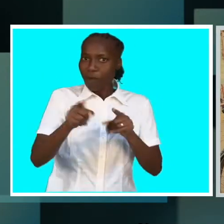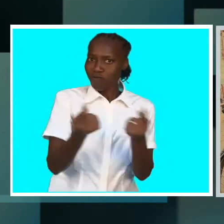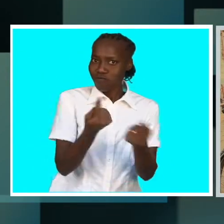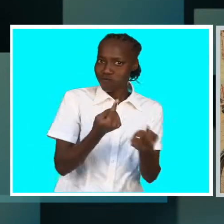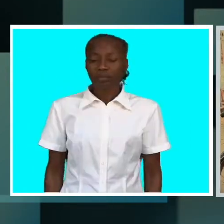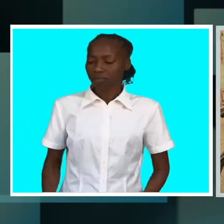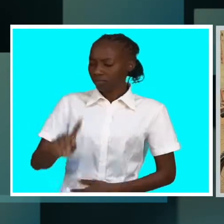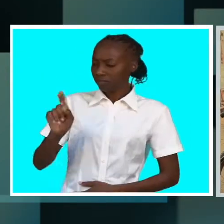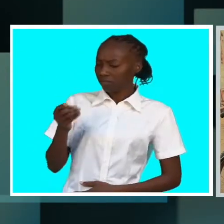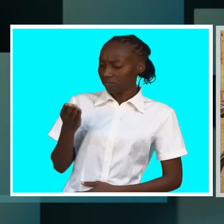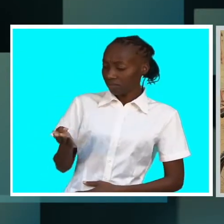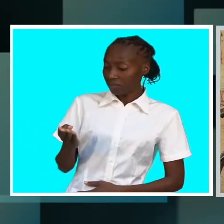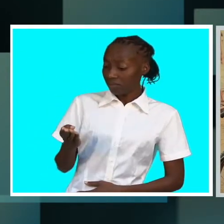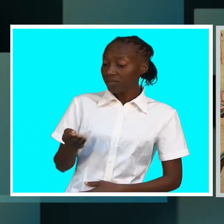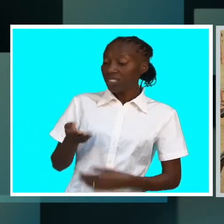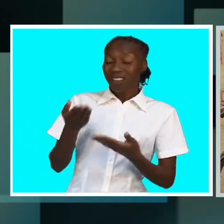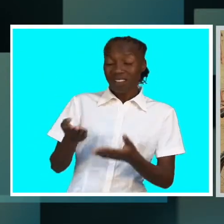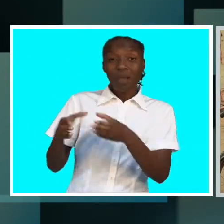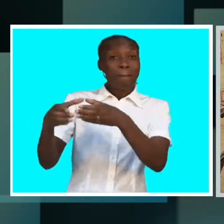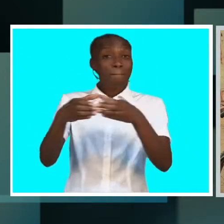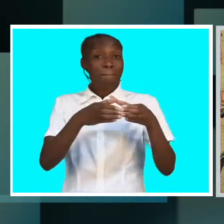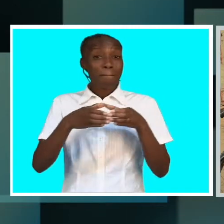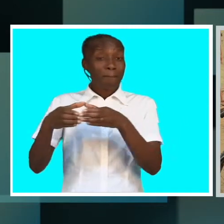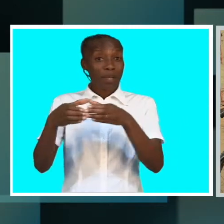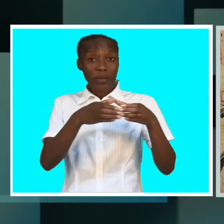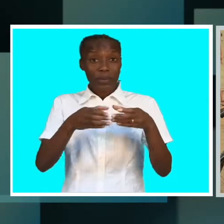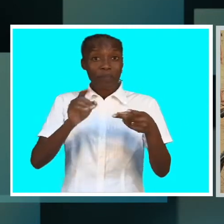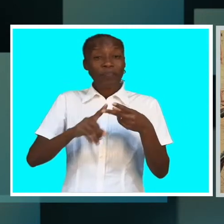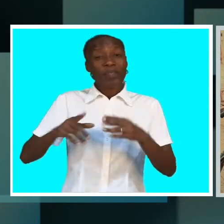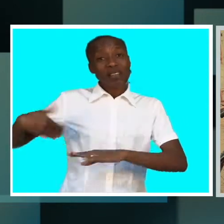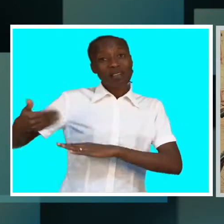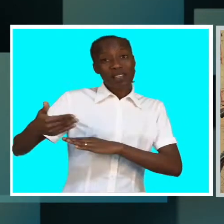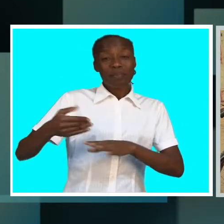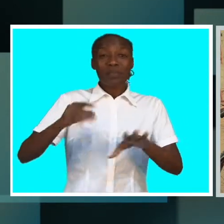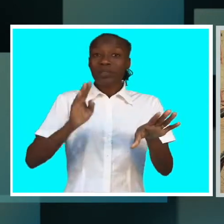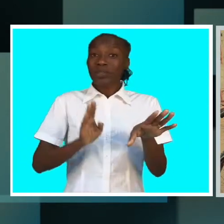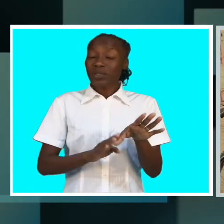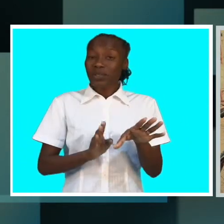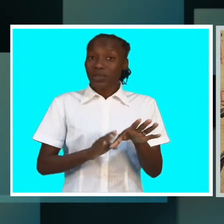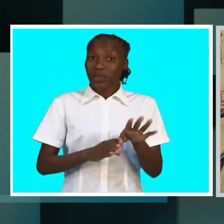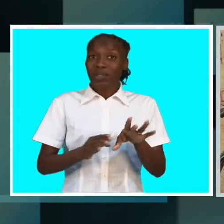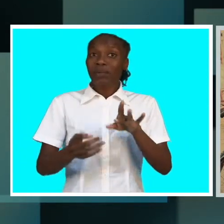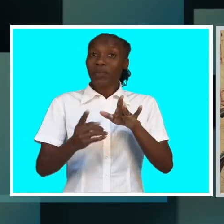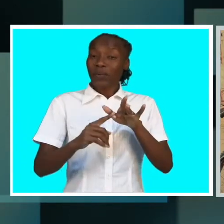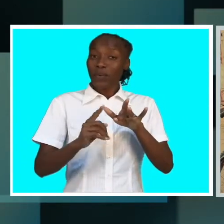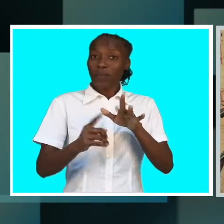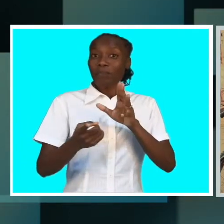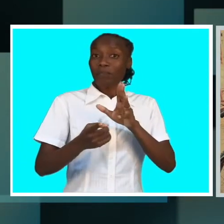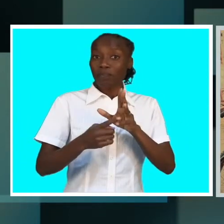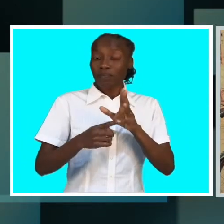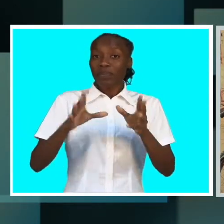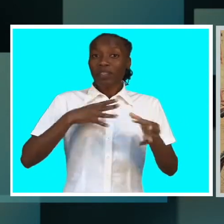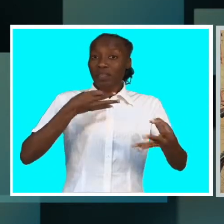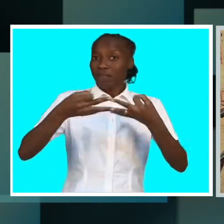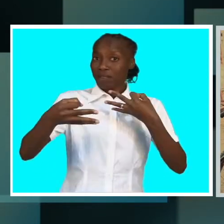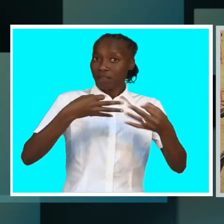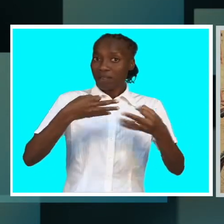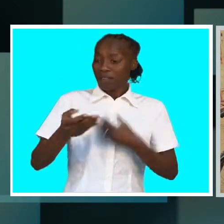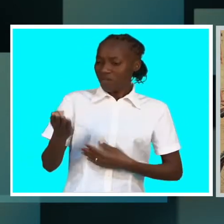cidade de Maputo. Papai, no Camarroquim, sempre uma segunda, uma quarta, uma sexta, com feira